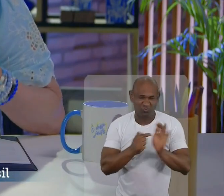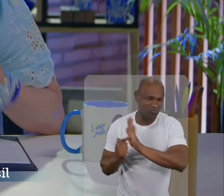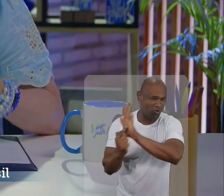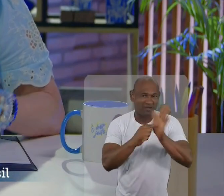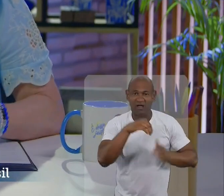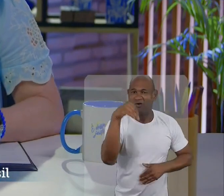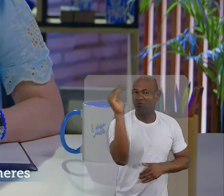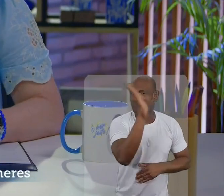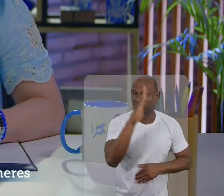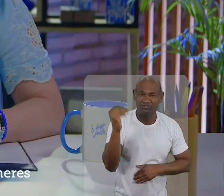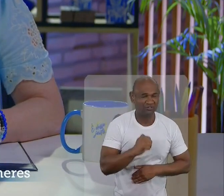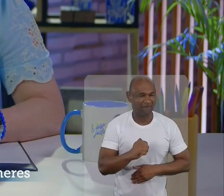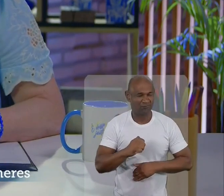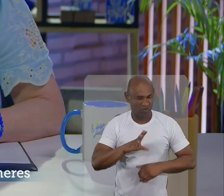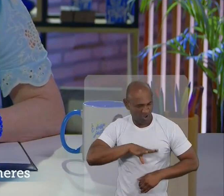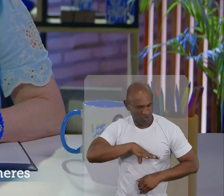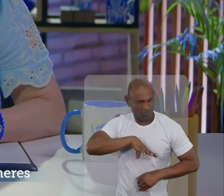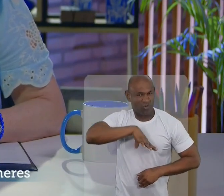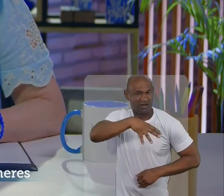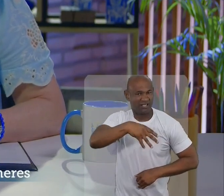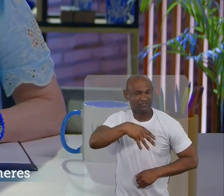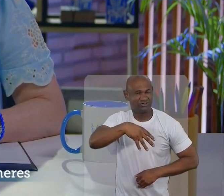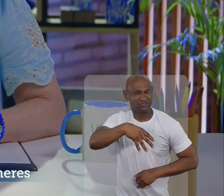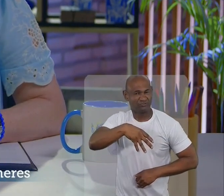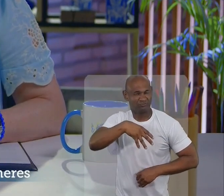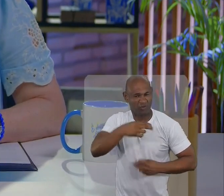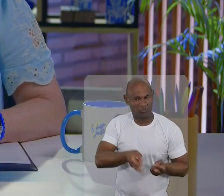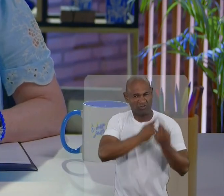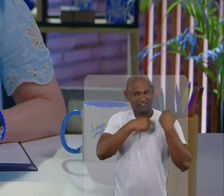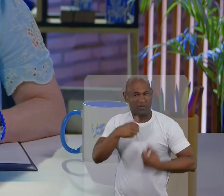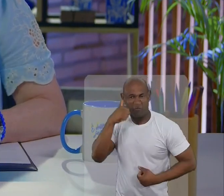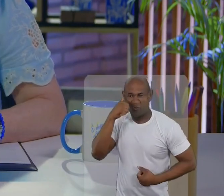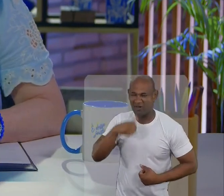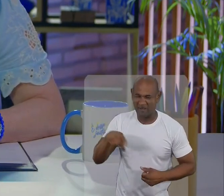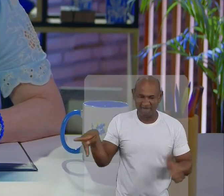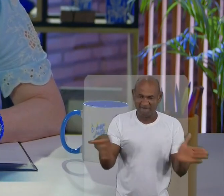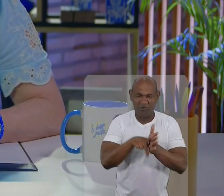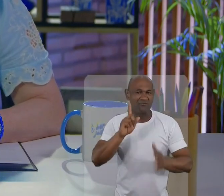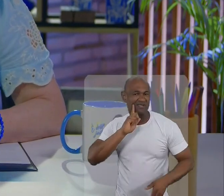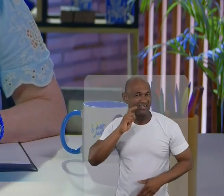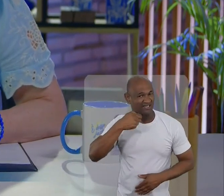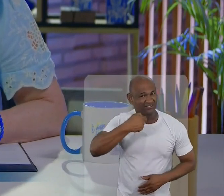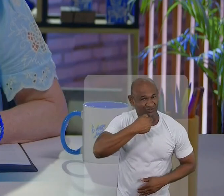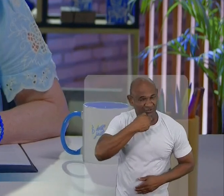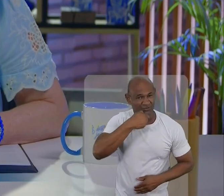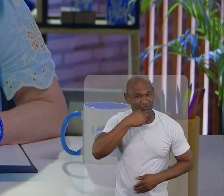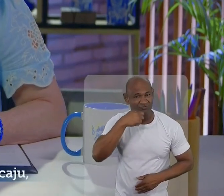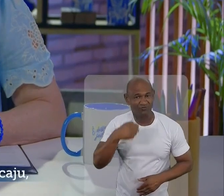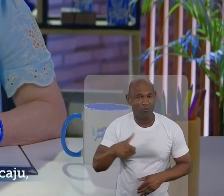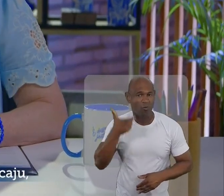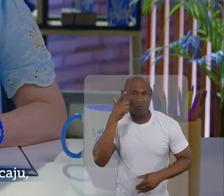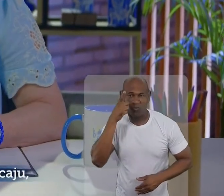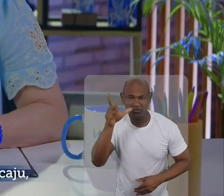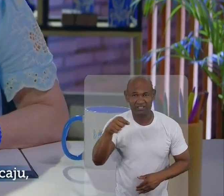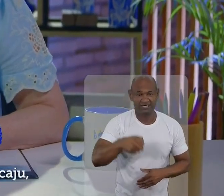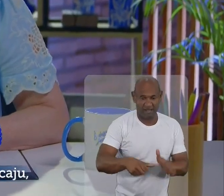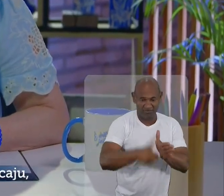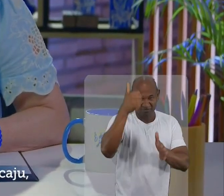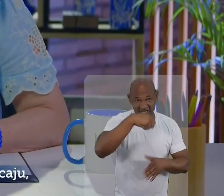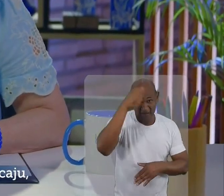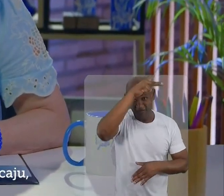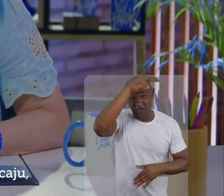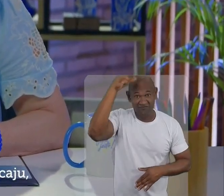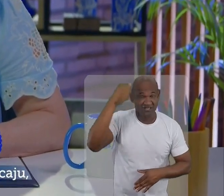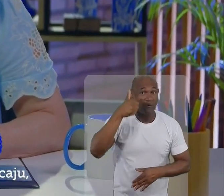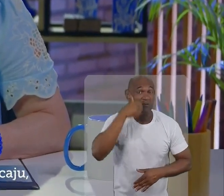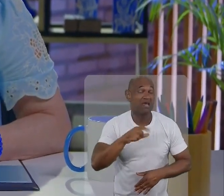ao Brasil a força e a determinação das mulheres aracajuanas. Vamos eleger a primeira prefeita